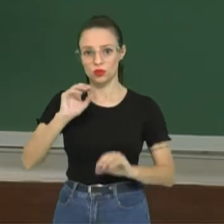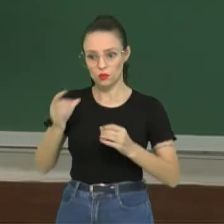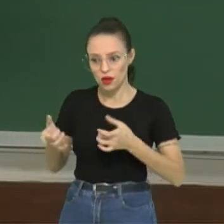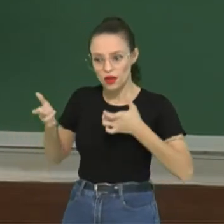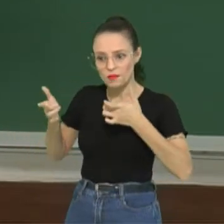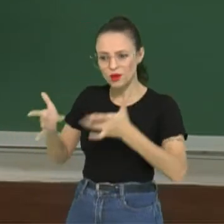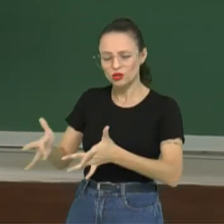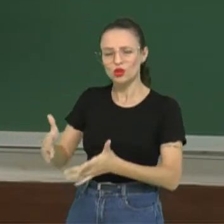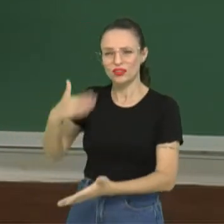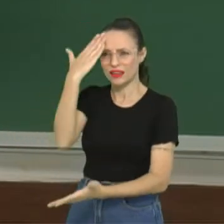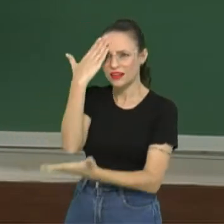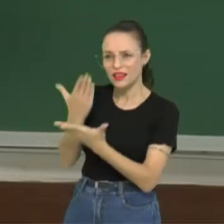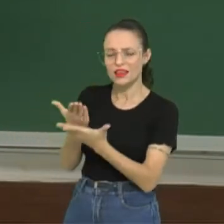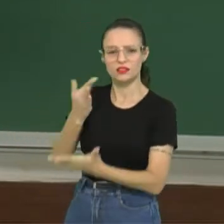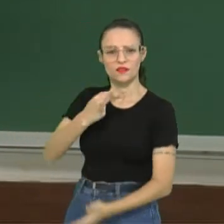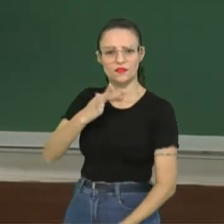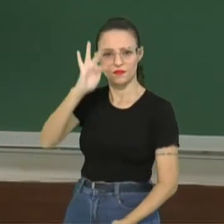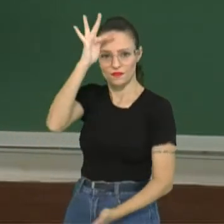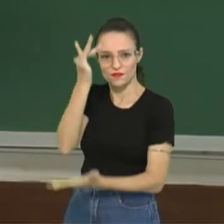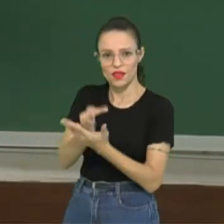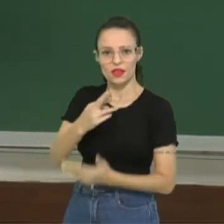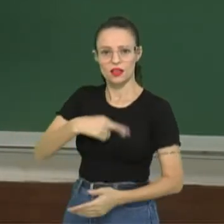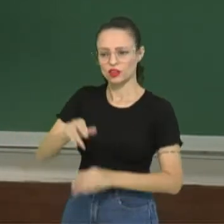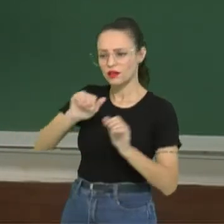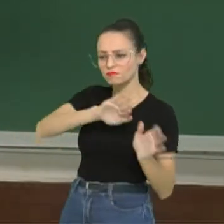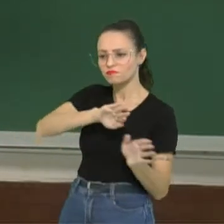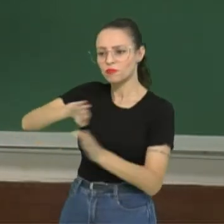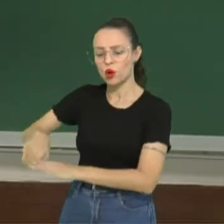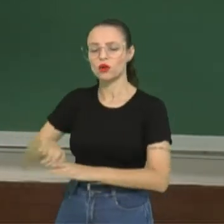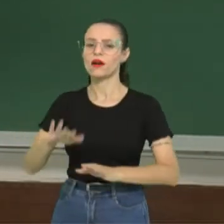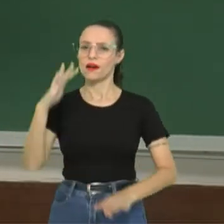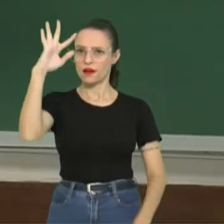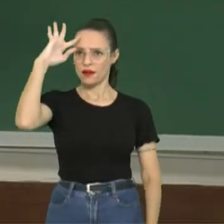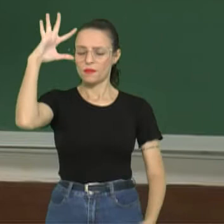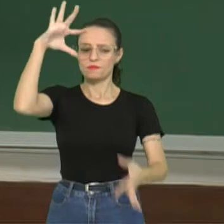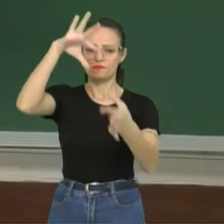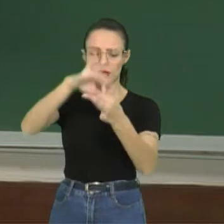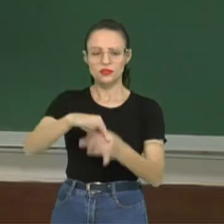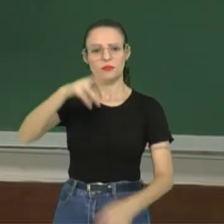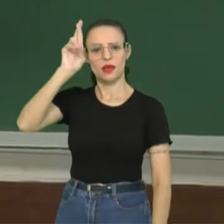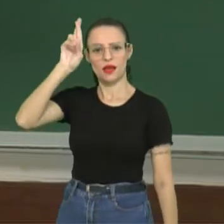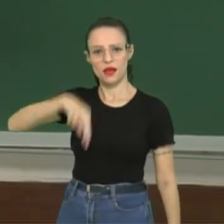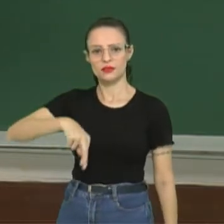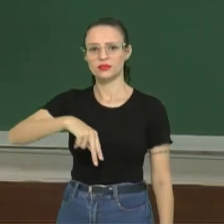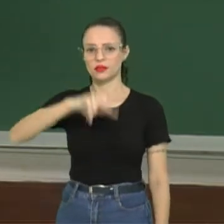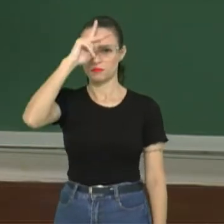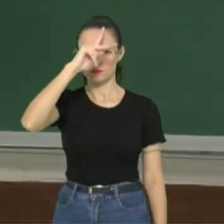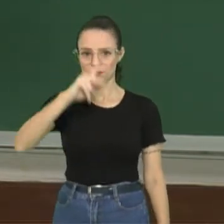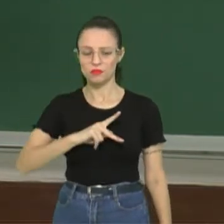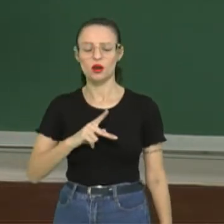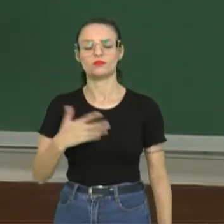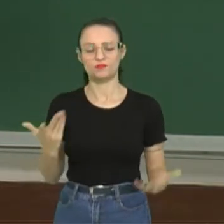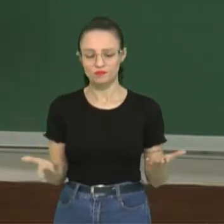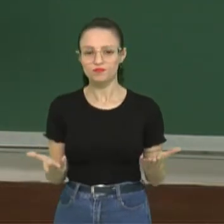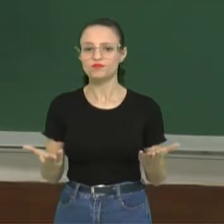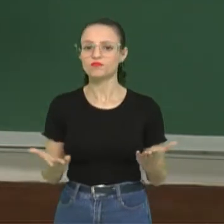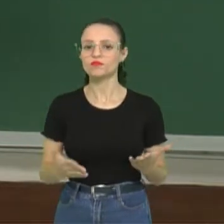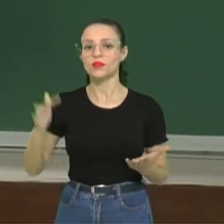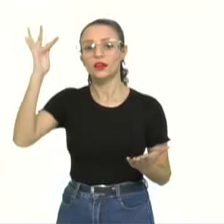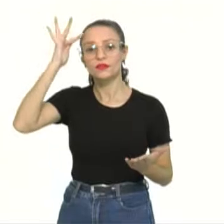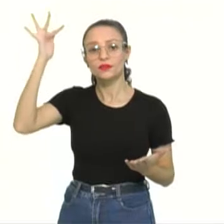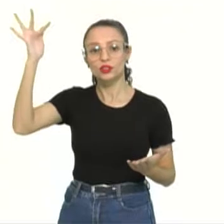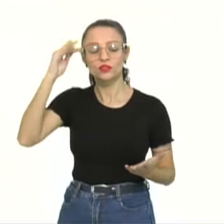abandona a crença fé Religiosa e parte para o pensamento com as nossas próprias cabeças né